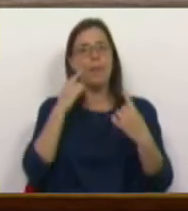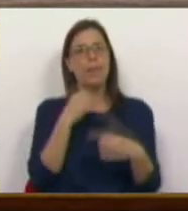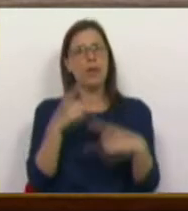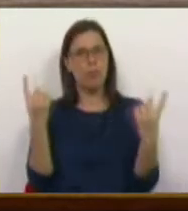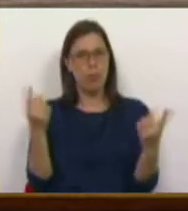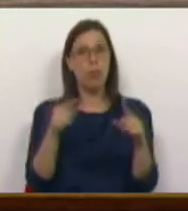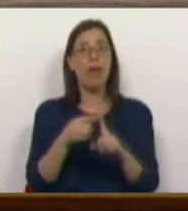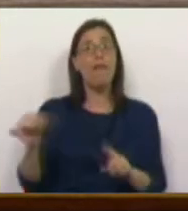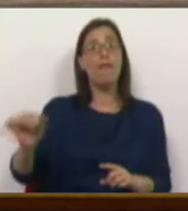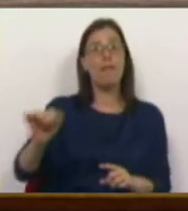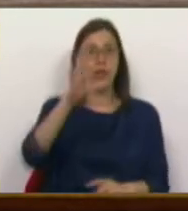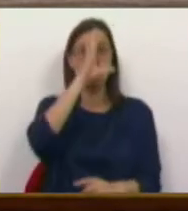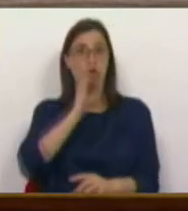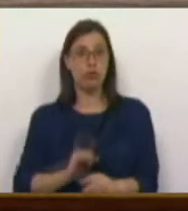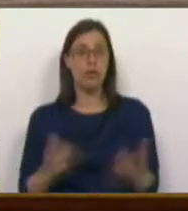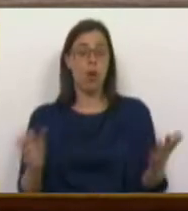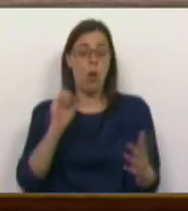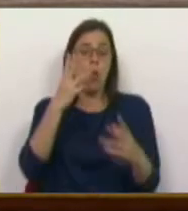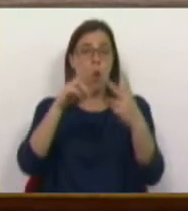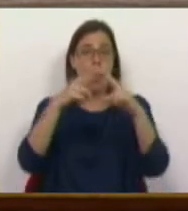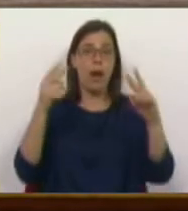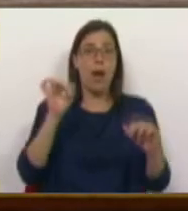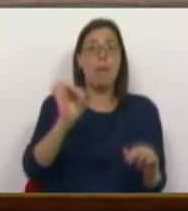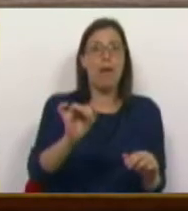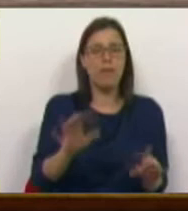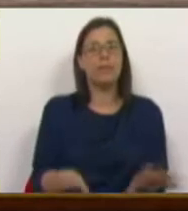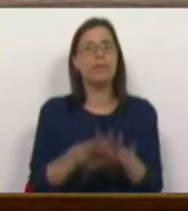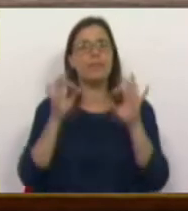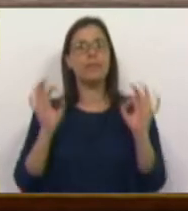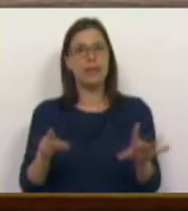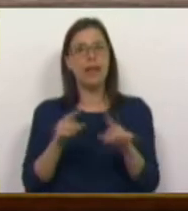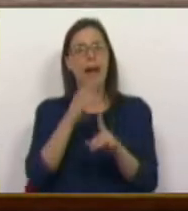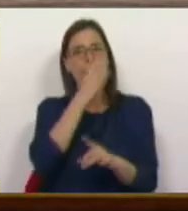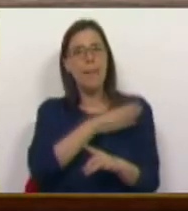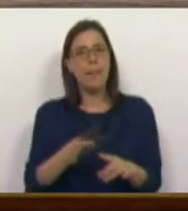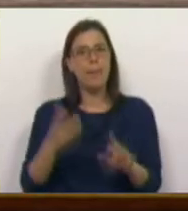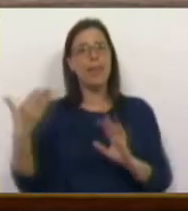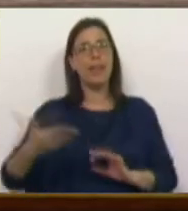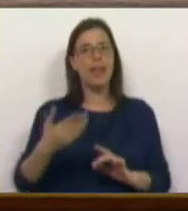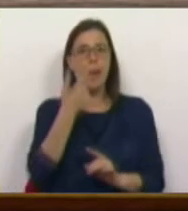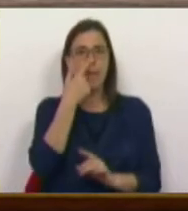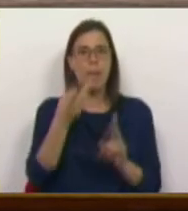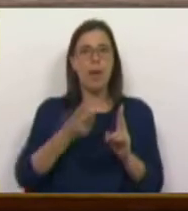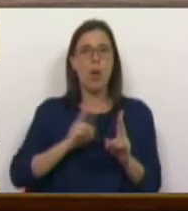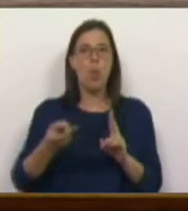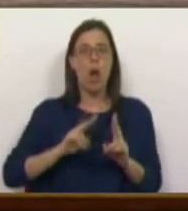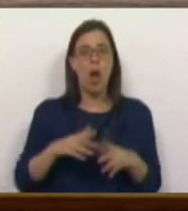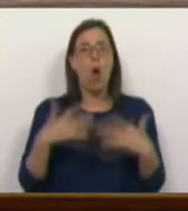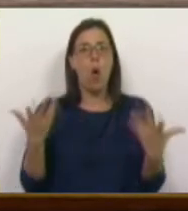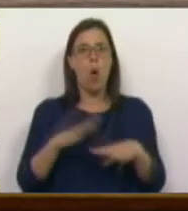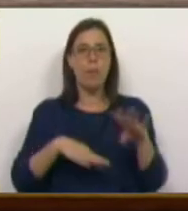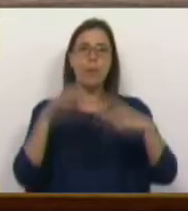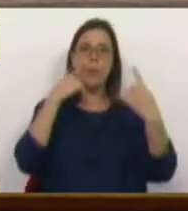pública, pertencentes ao Estado ou às autarquias, assim como as resultantes da aplicação do direito de preferência ou de